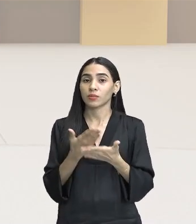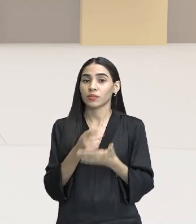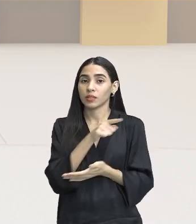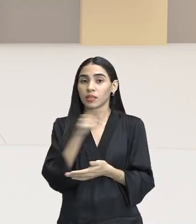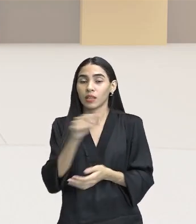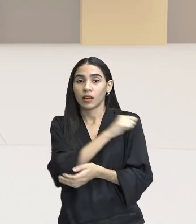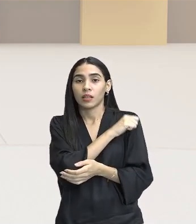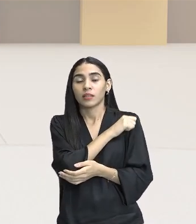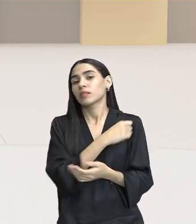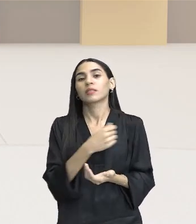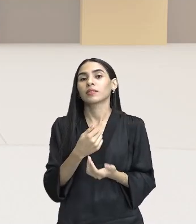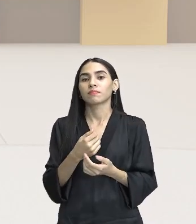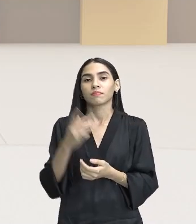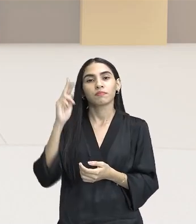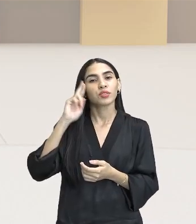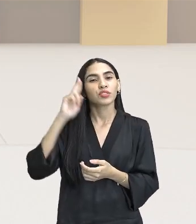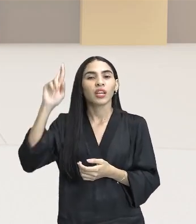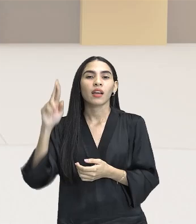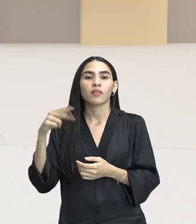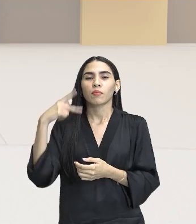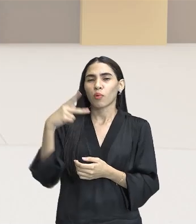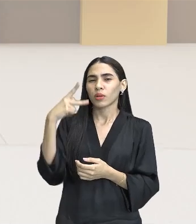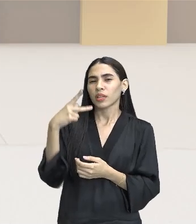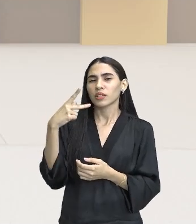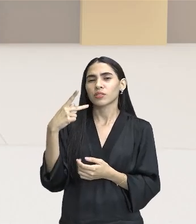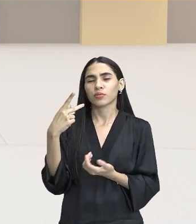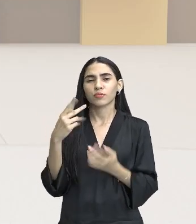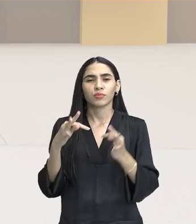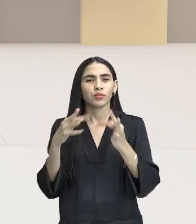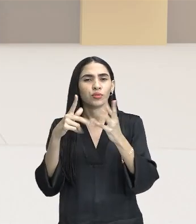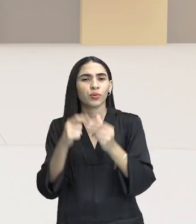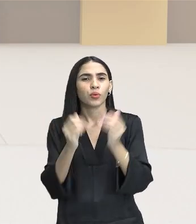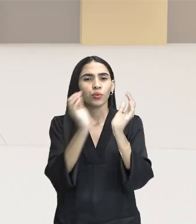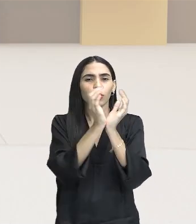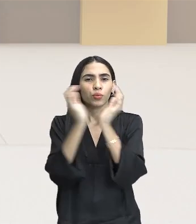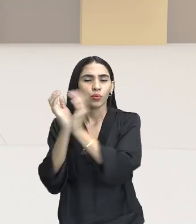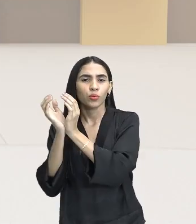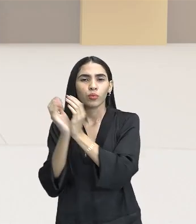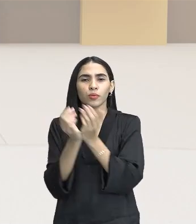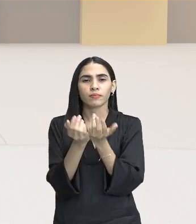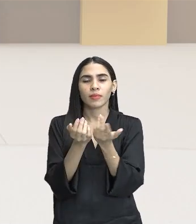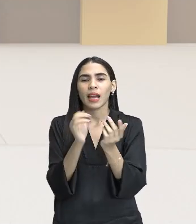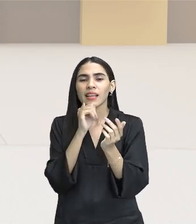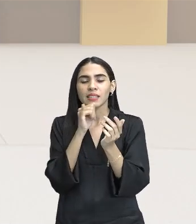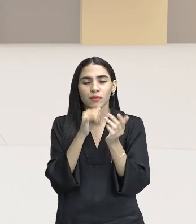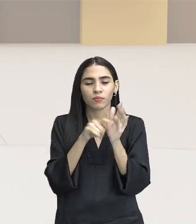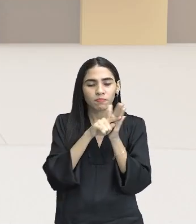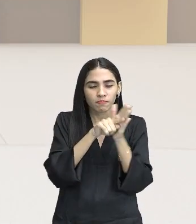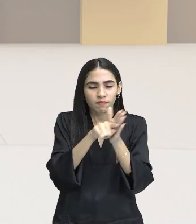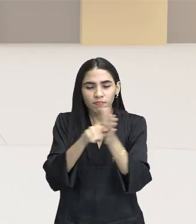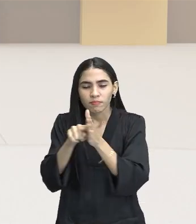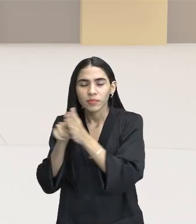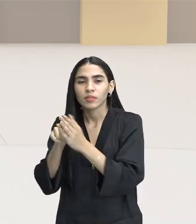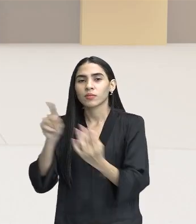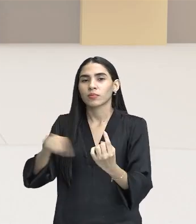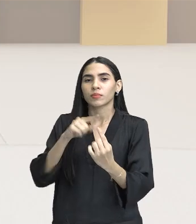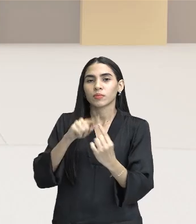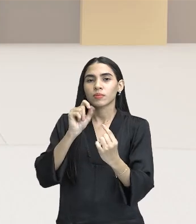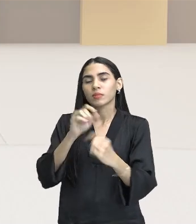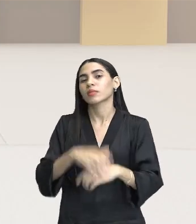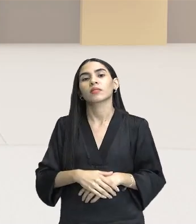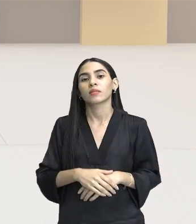que as autoridades políticas e intelectuais de toda espécie exploram aí essa questão com a finalidade